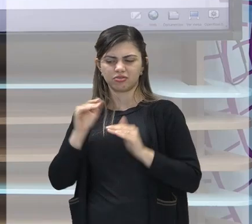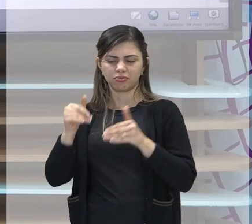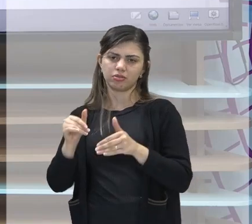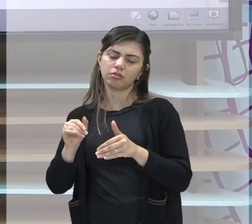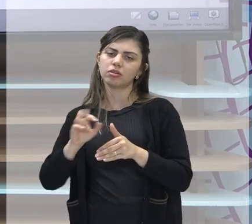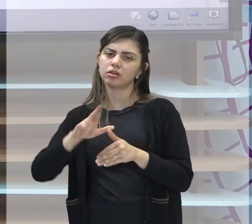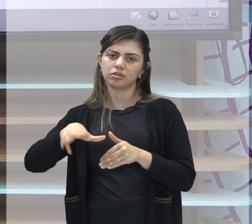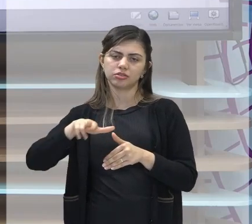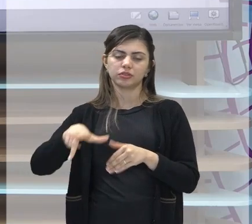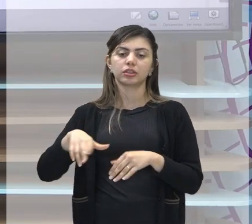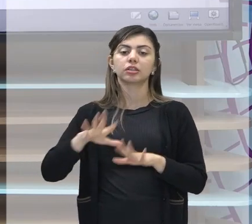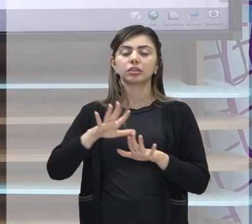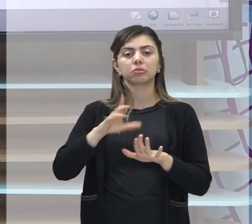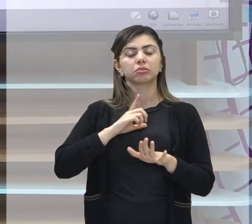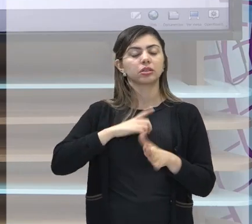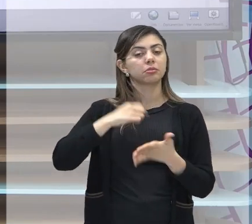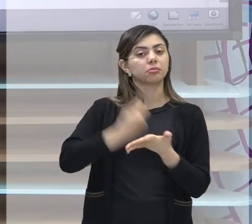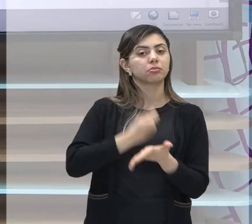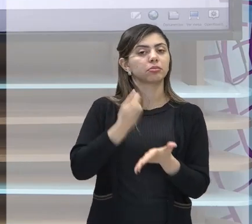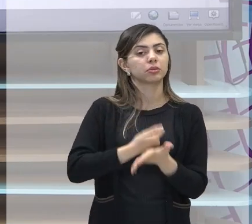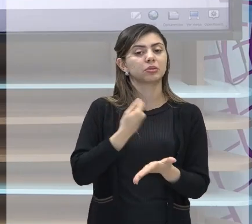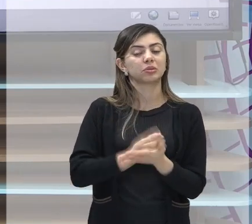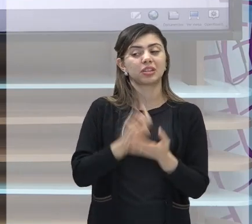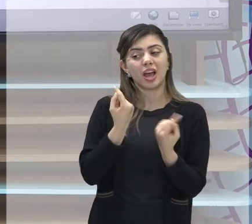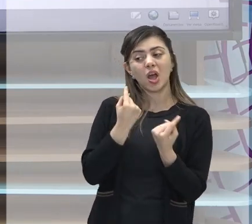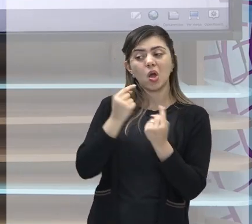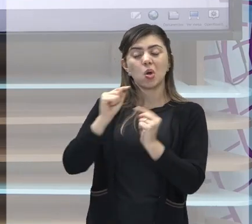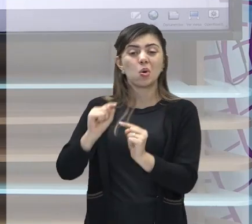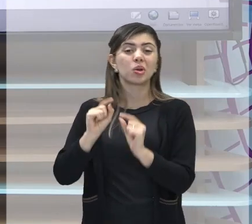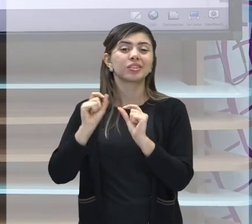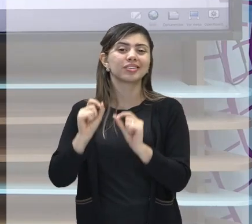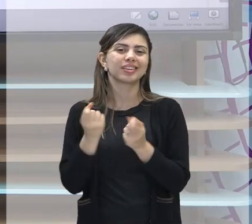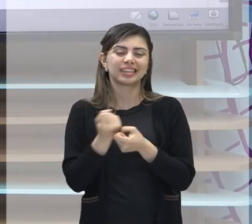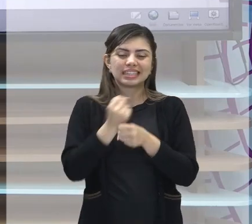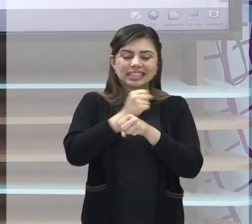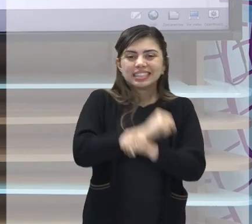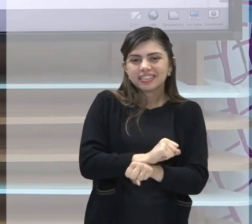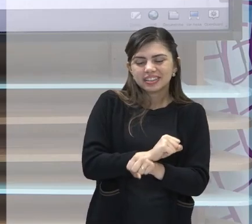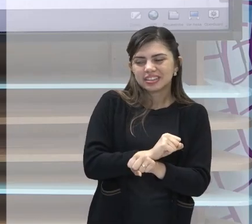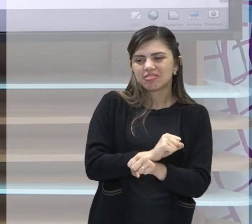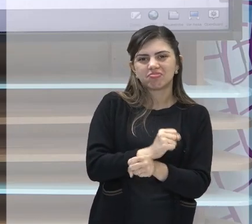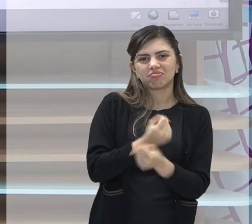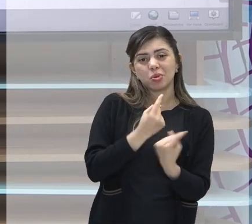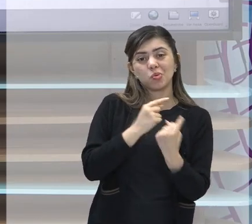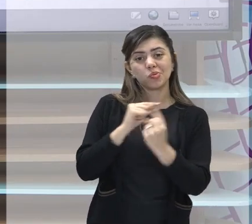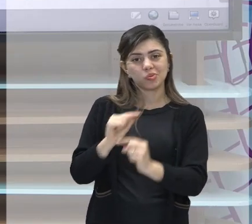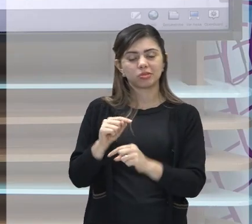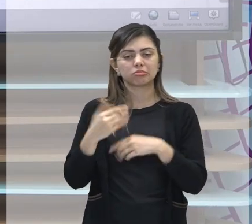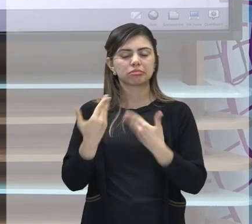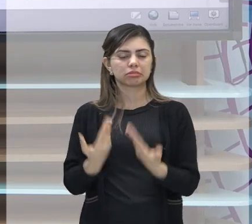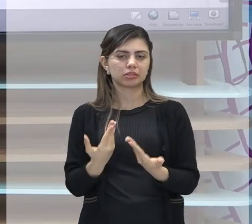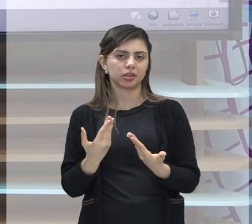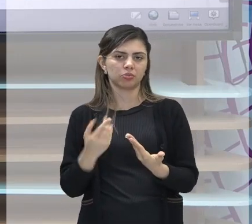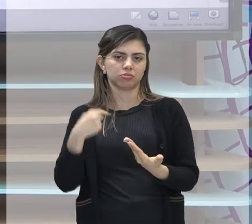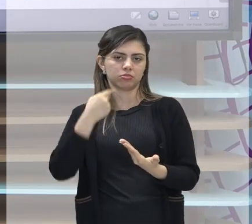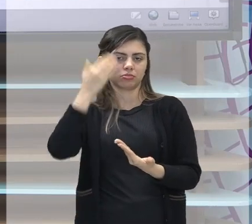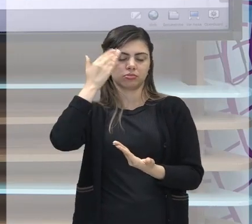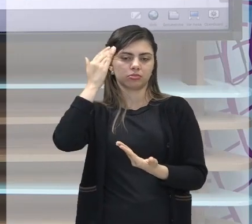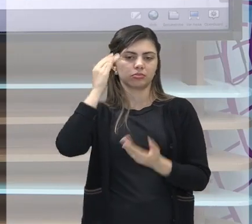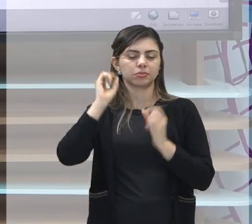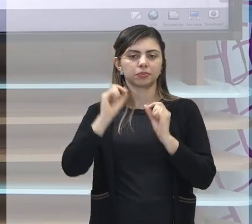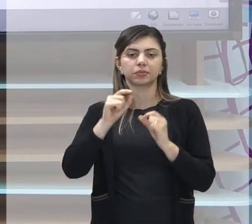É um conflito que luta contra a escravidão. Então, você compreende o quê? Que